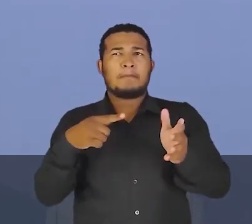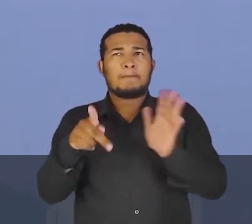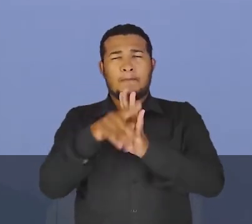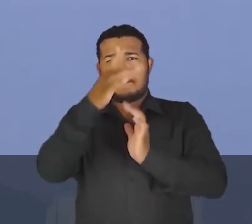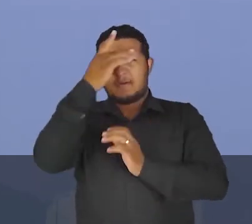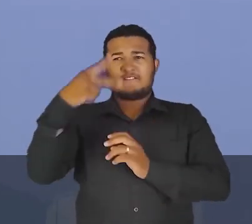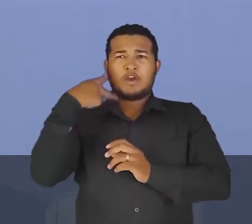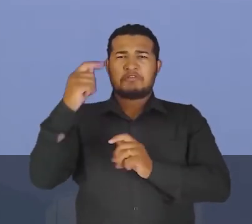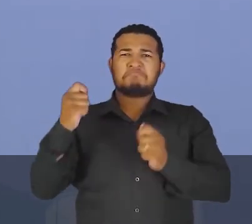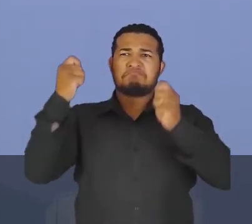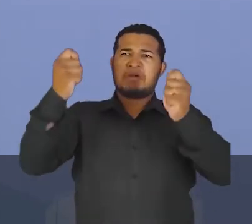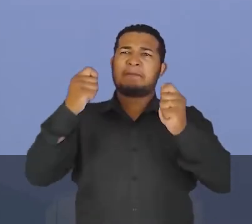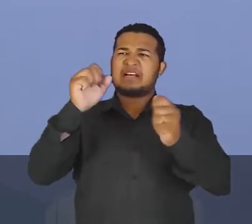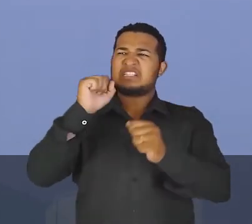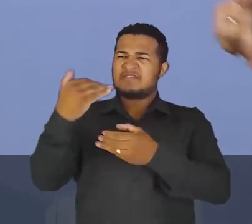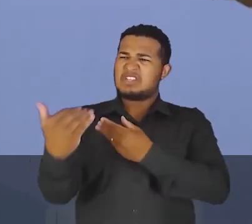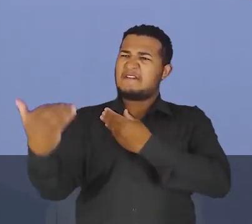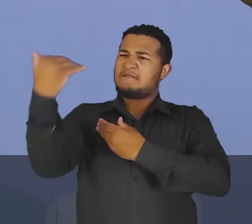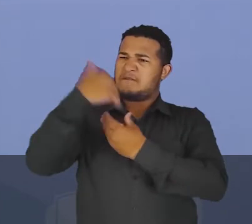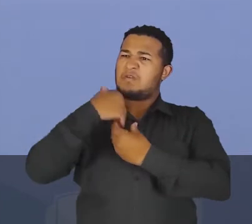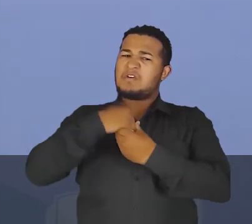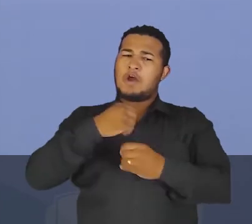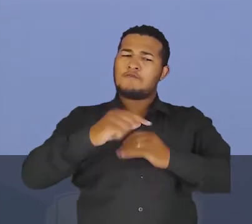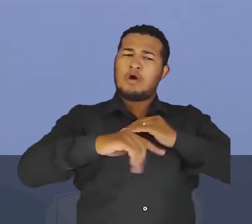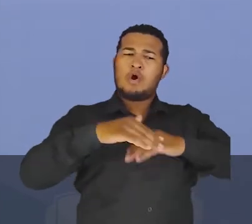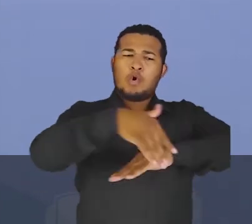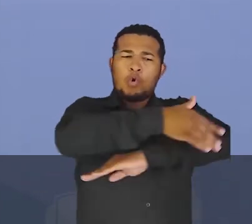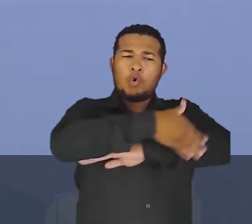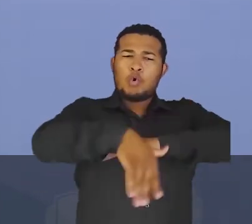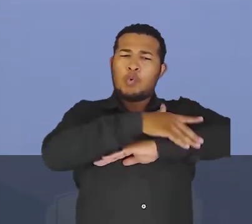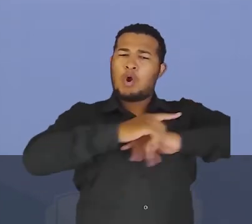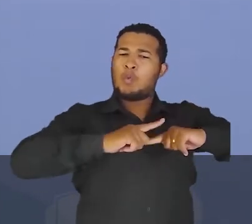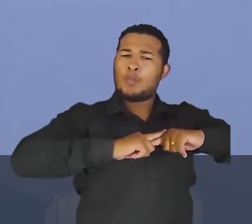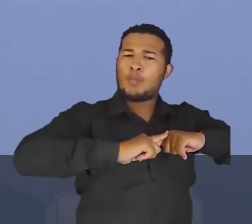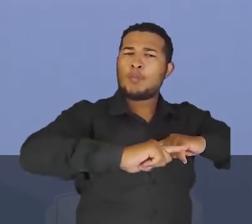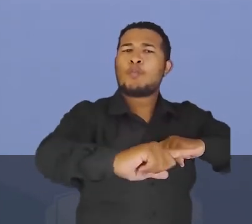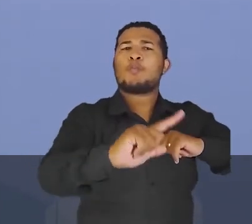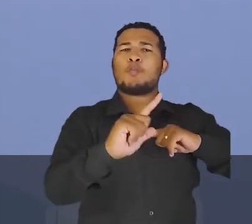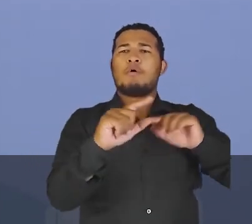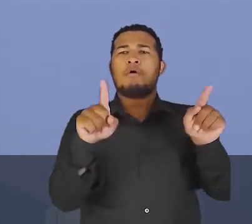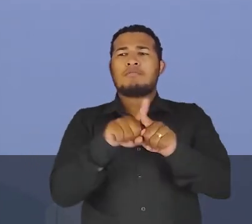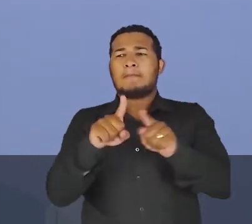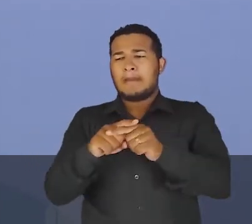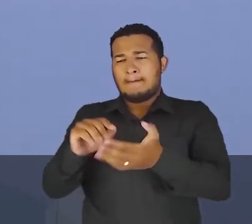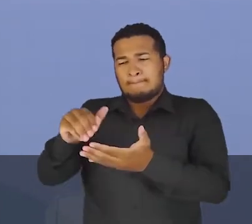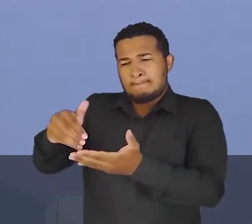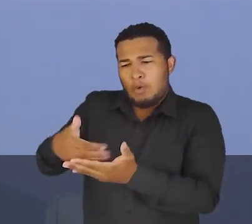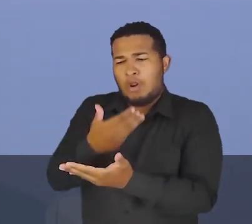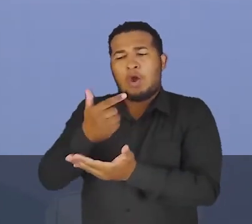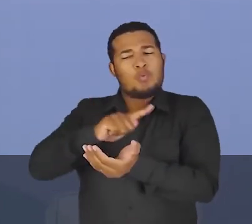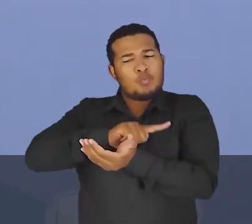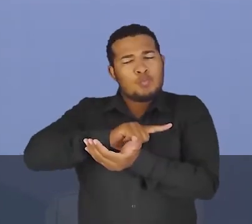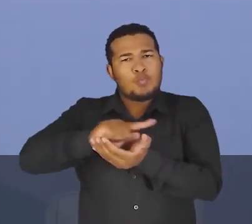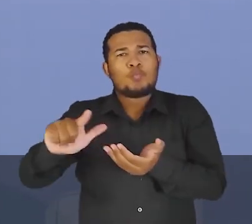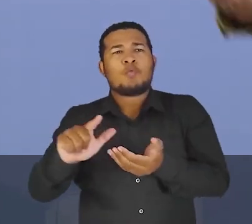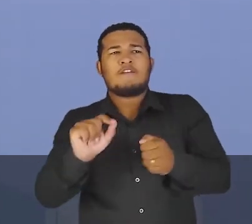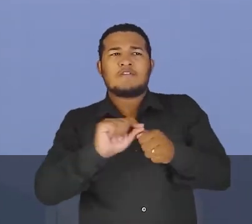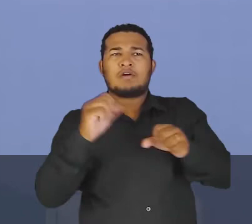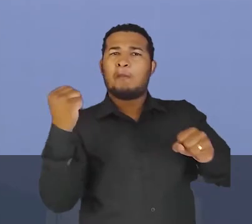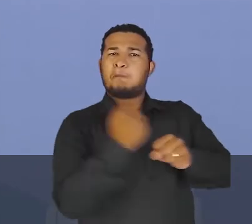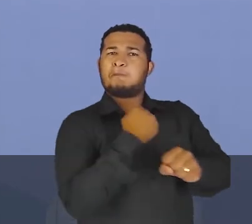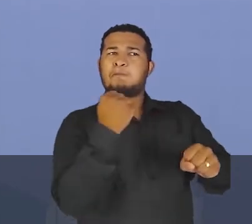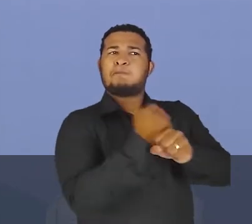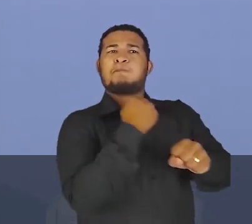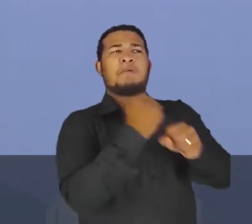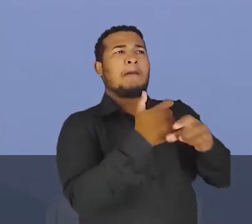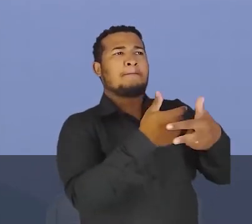vereador fala, se você me eleger, eu vou asfaltar tal rua, eu vou cobrir determinado buraco, eu vou fazer determinada obra para o município,